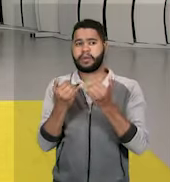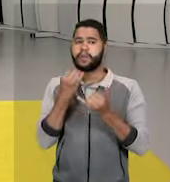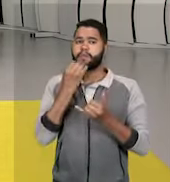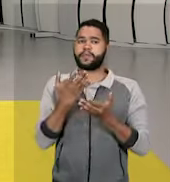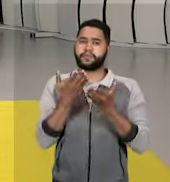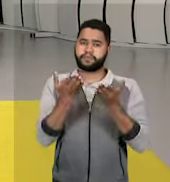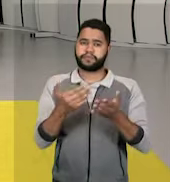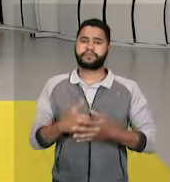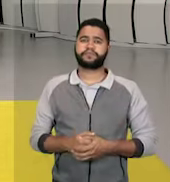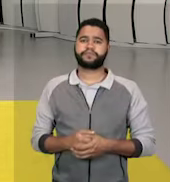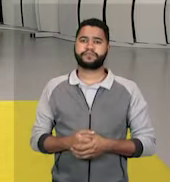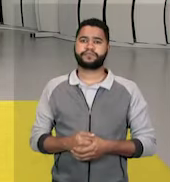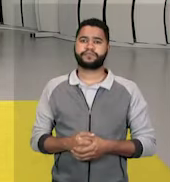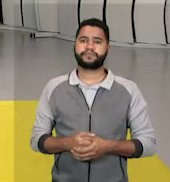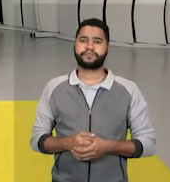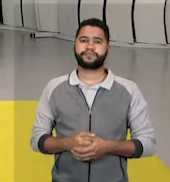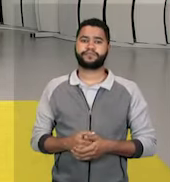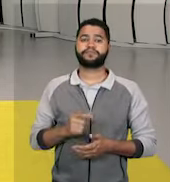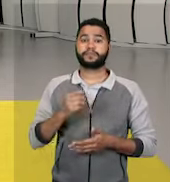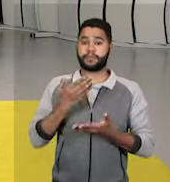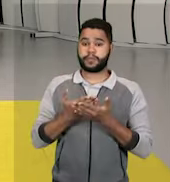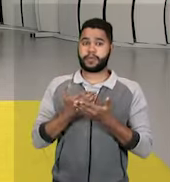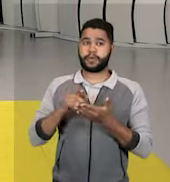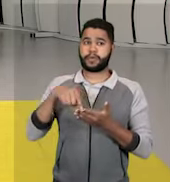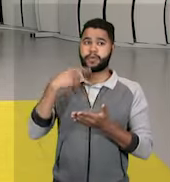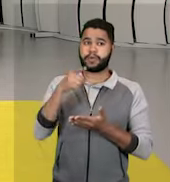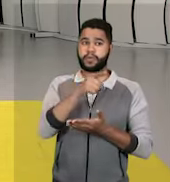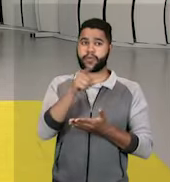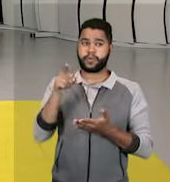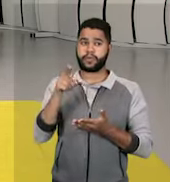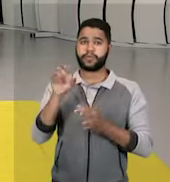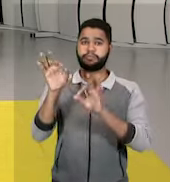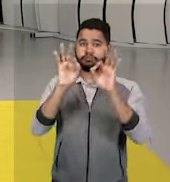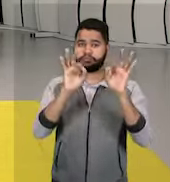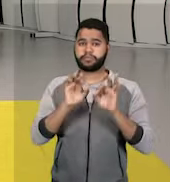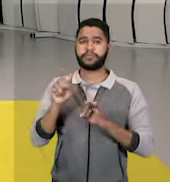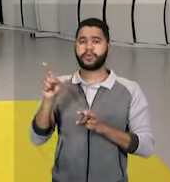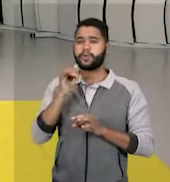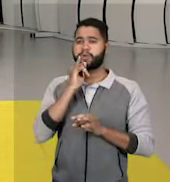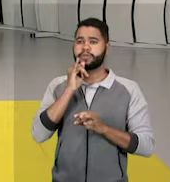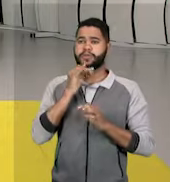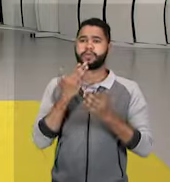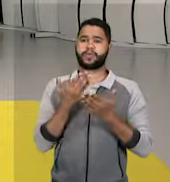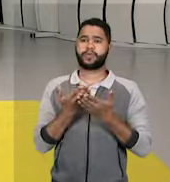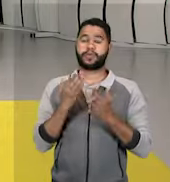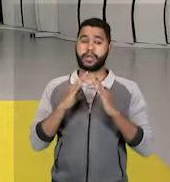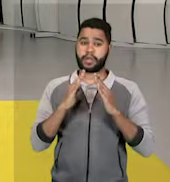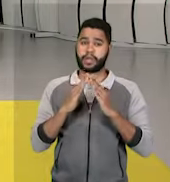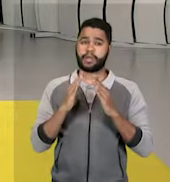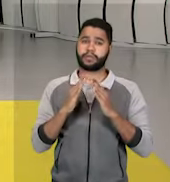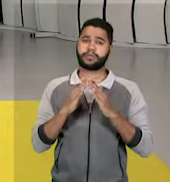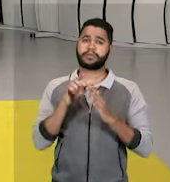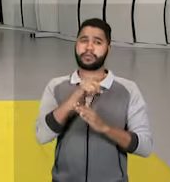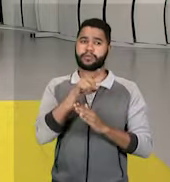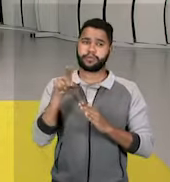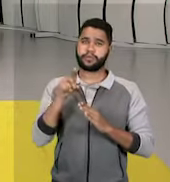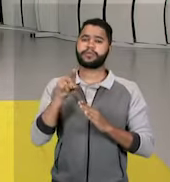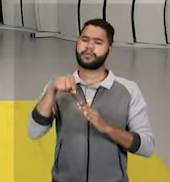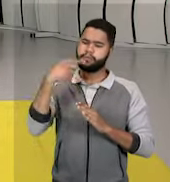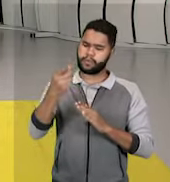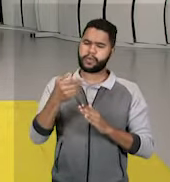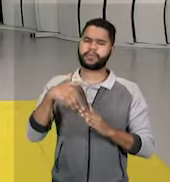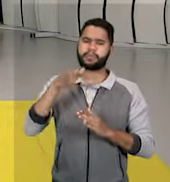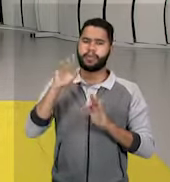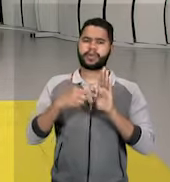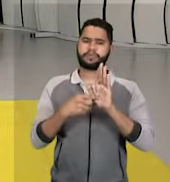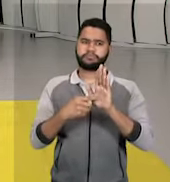você. Na próxima aula você vai fazer esses outros exemplos em casa e na próxima aula nós iremos fazer mais exemplos para